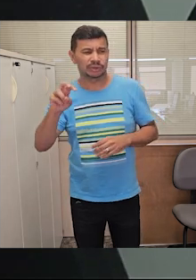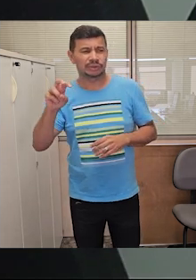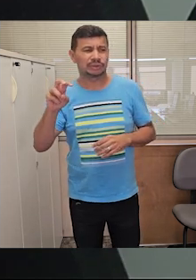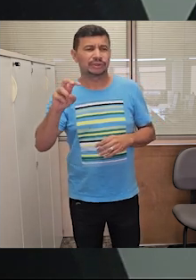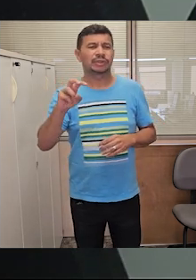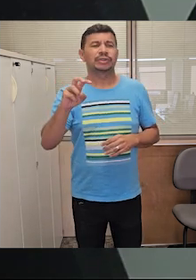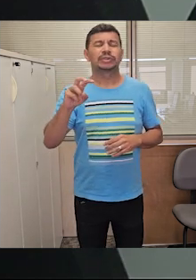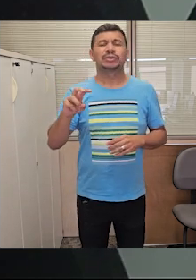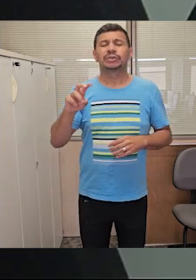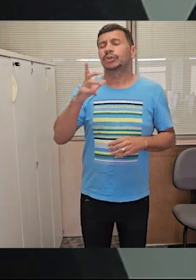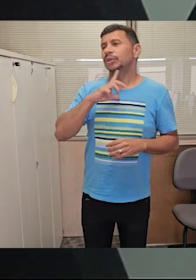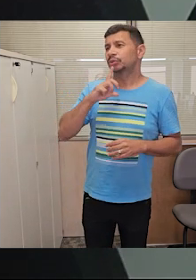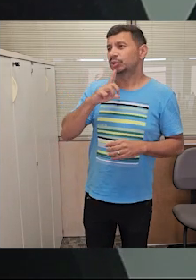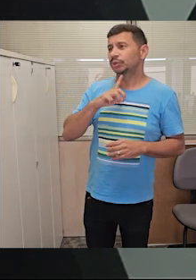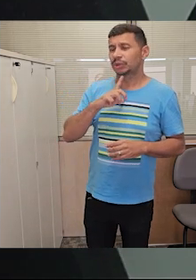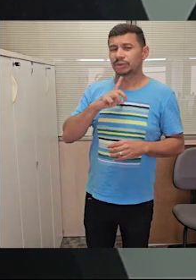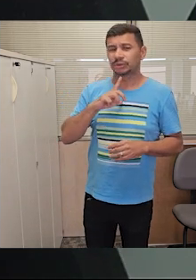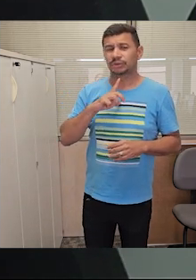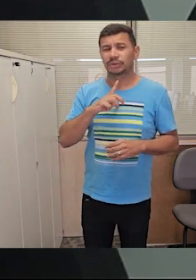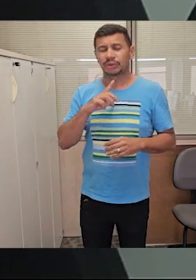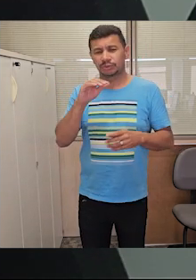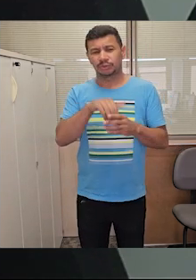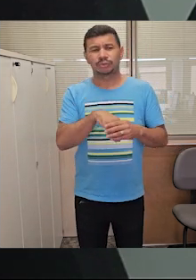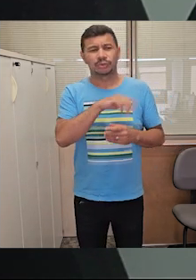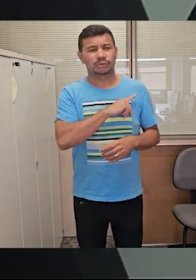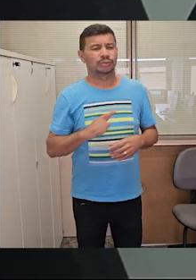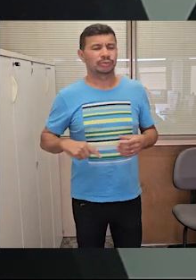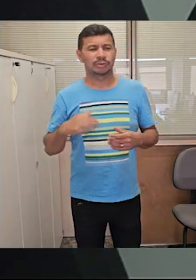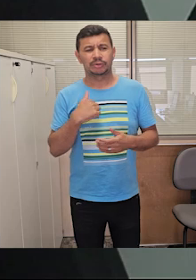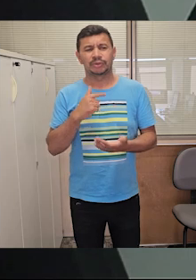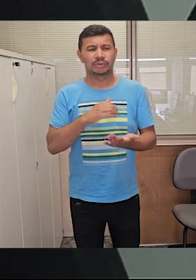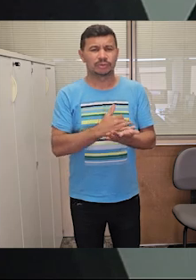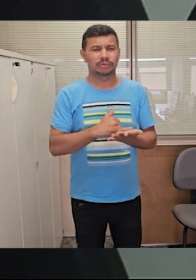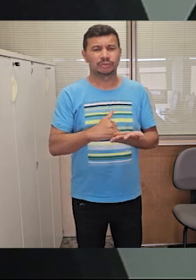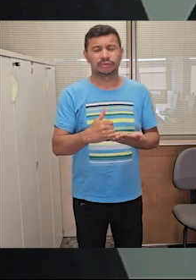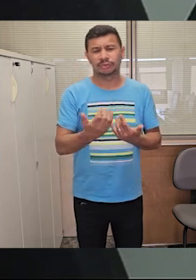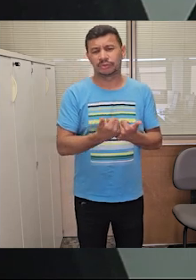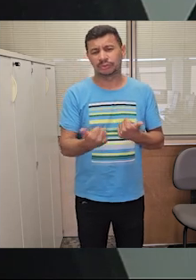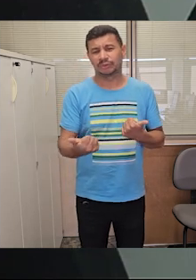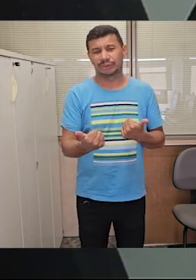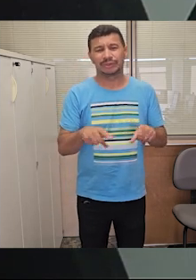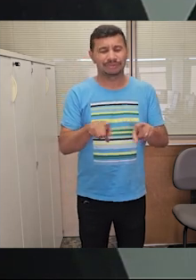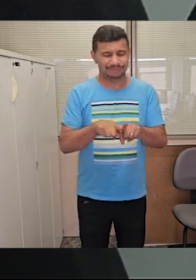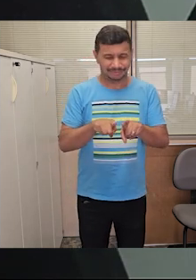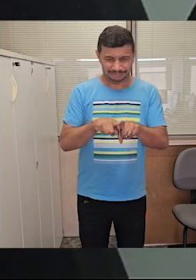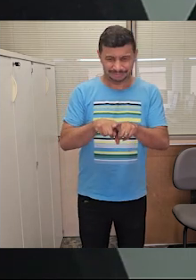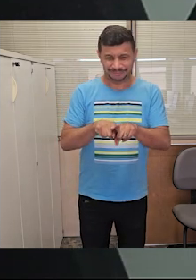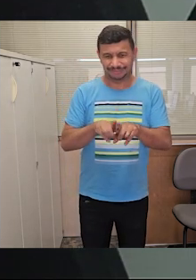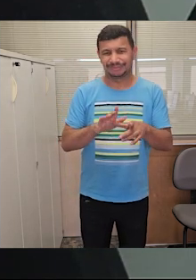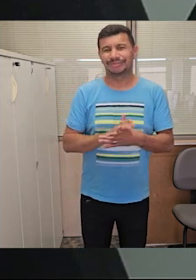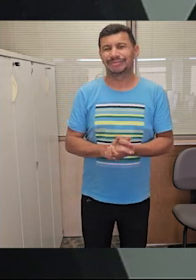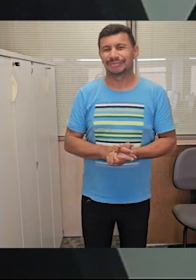65, quando o Zequinha Barreto foi eleito presidente e eu vice-presidente.